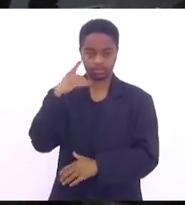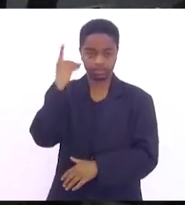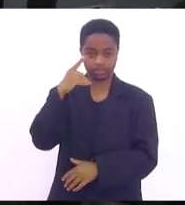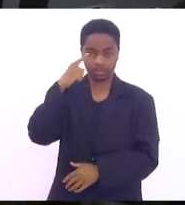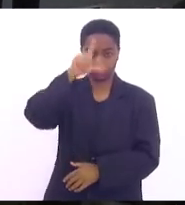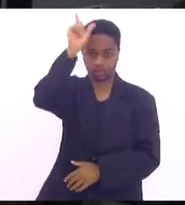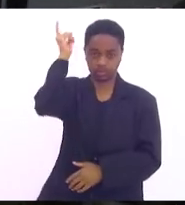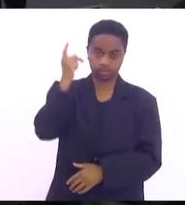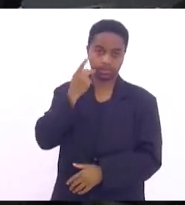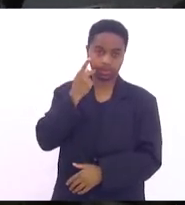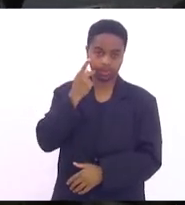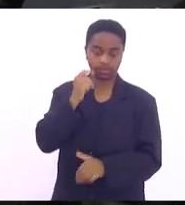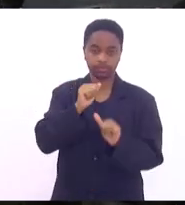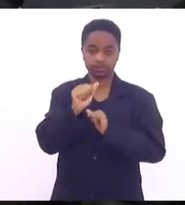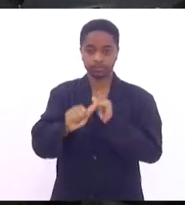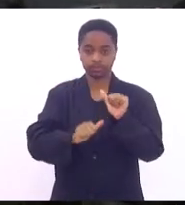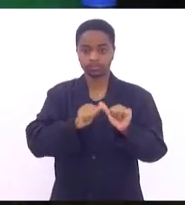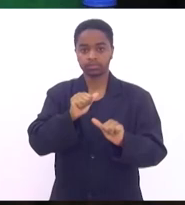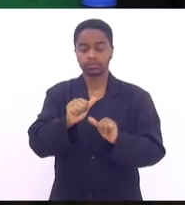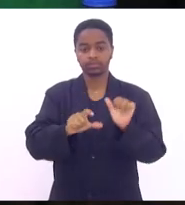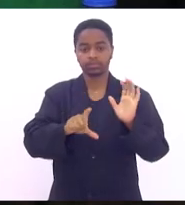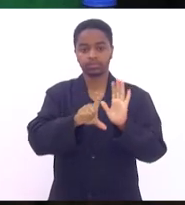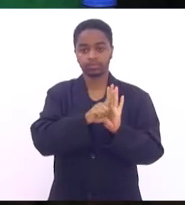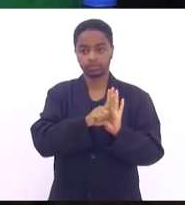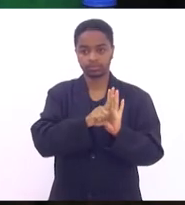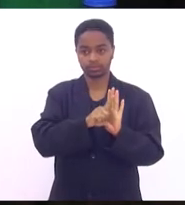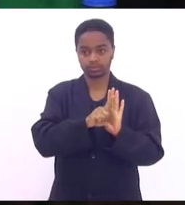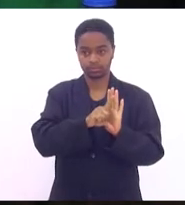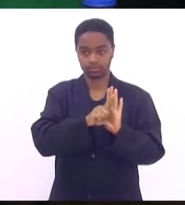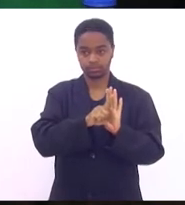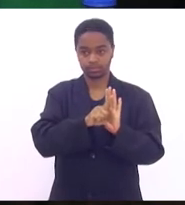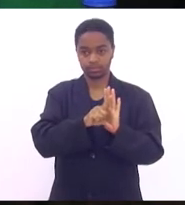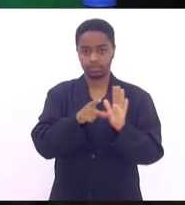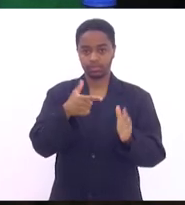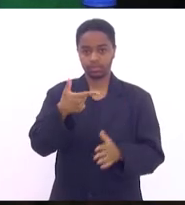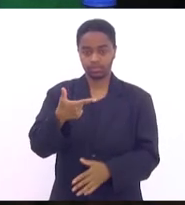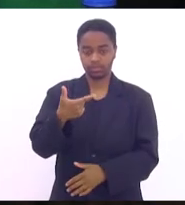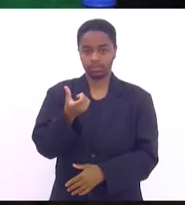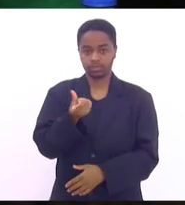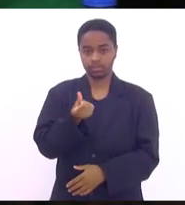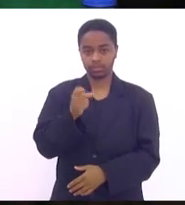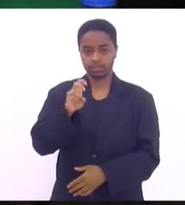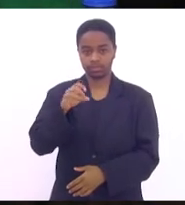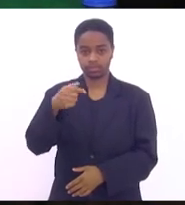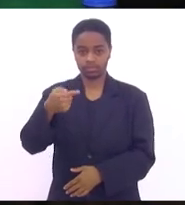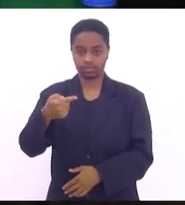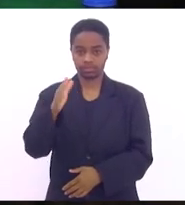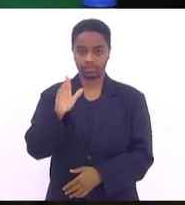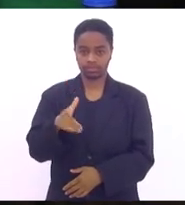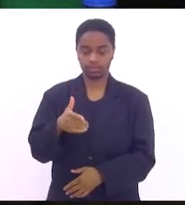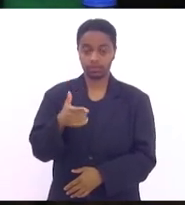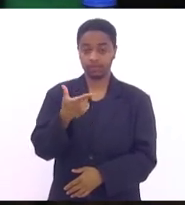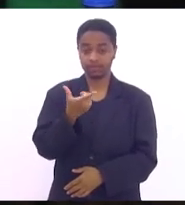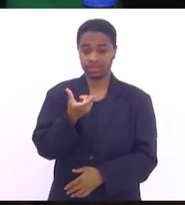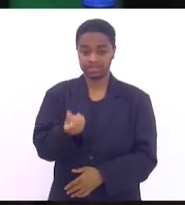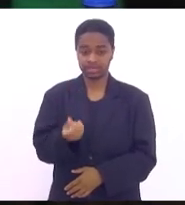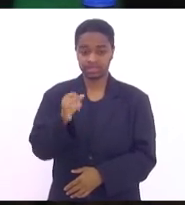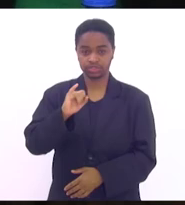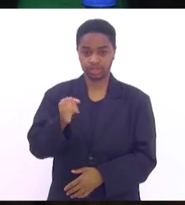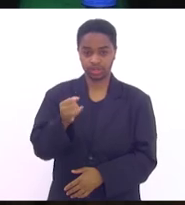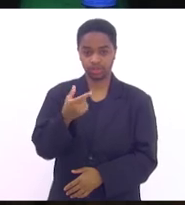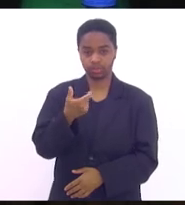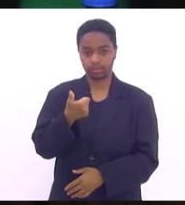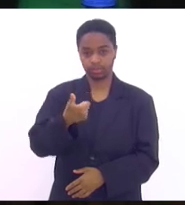Paulo, que altera o dispositivo da lei número 2657, de 26 de janeiro de